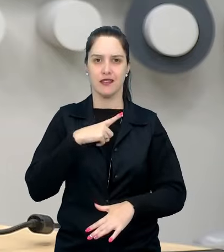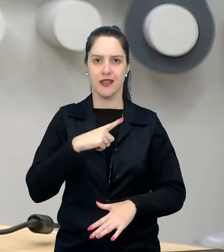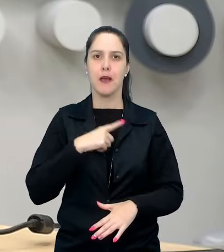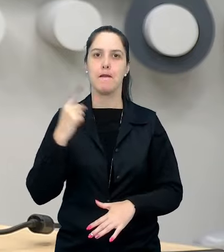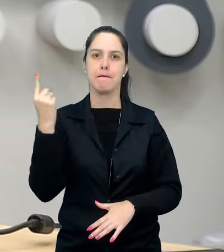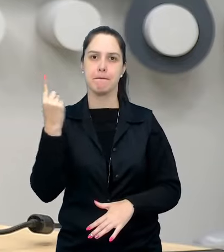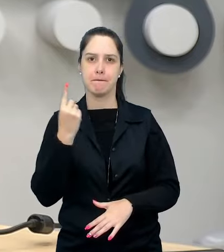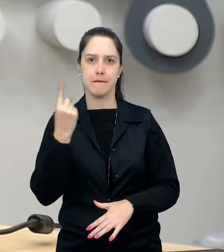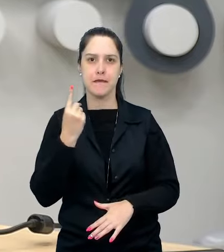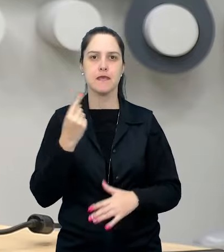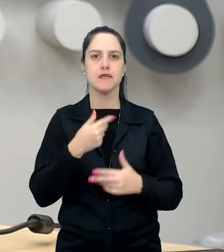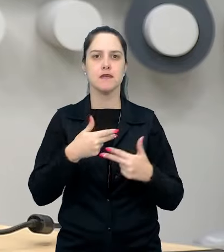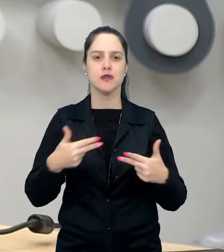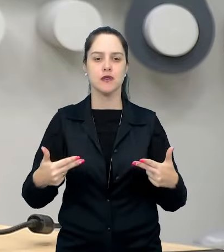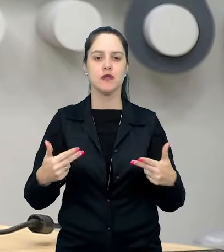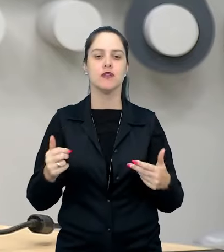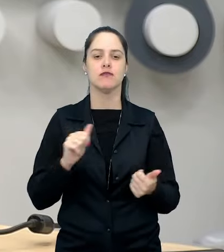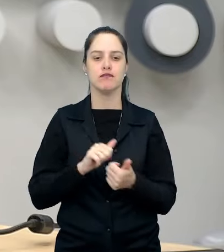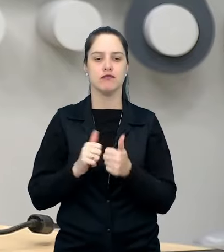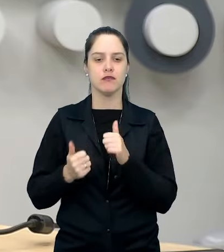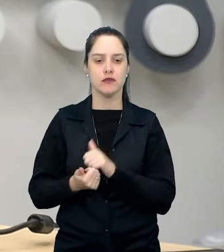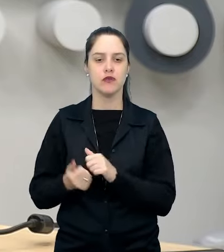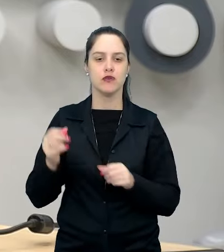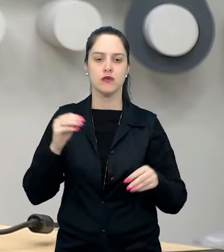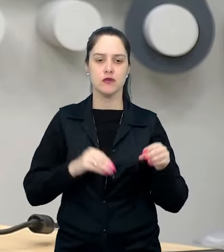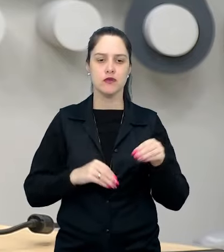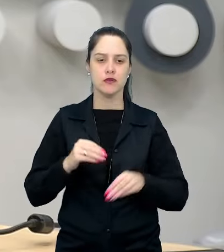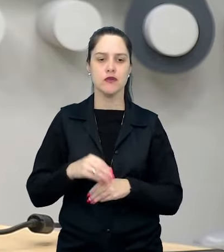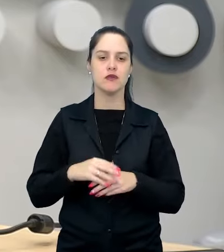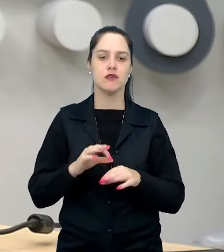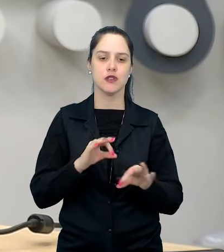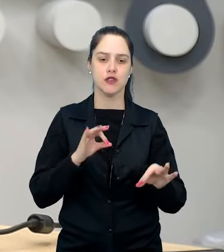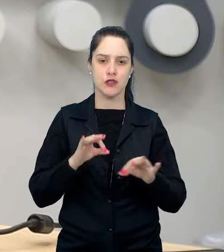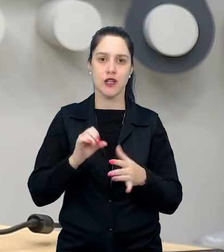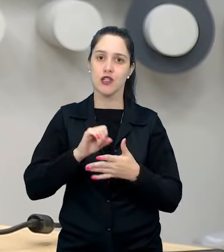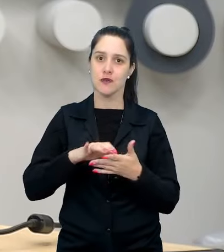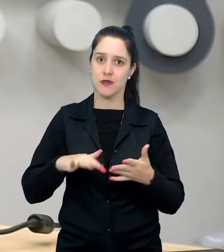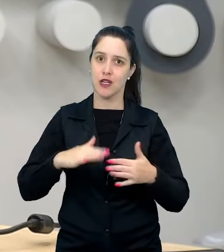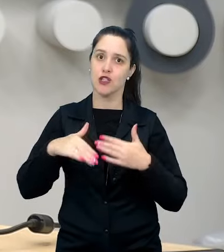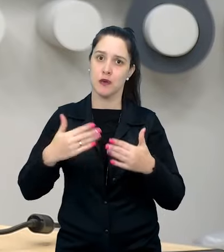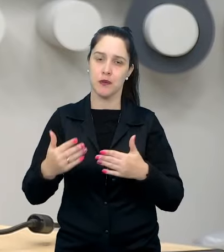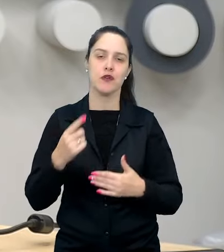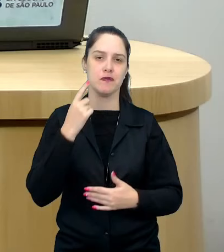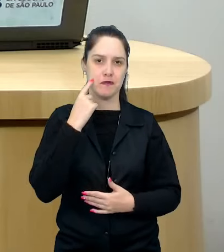interessante é ele participar de todas as etapas da elaboração das atividades que a gente vai propor.